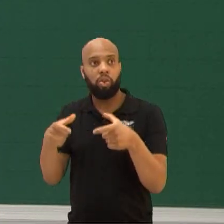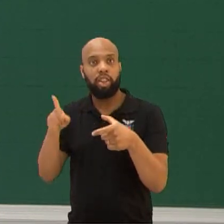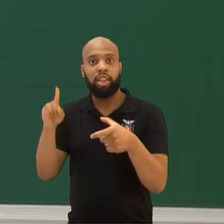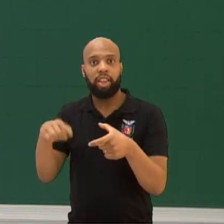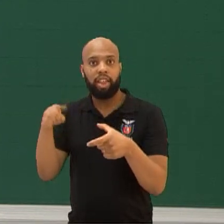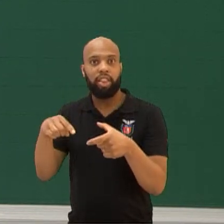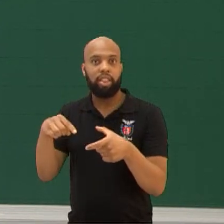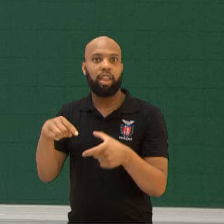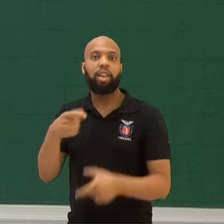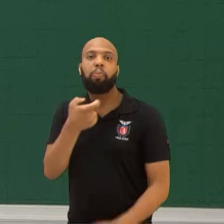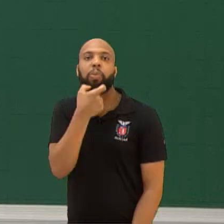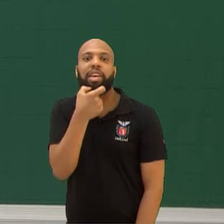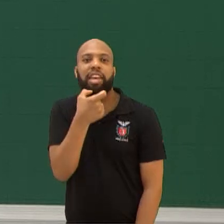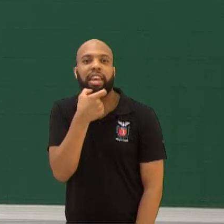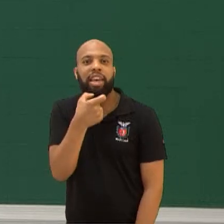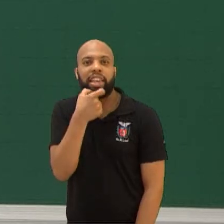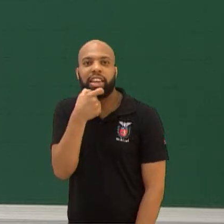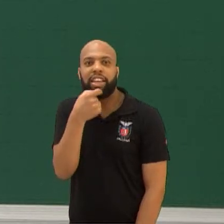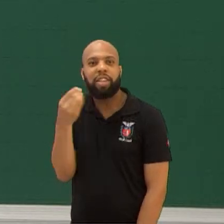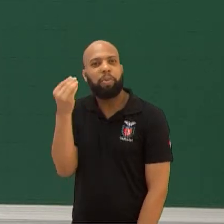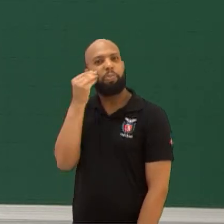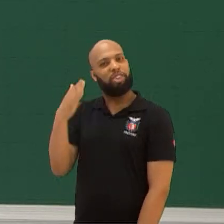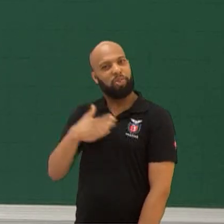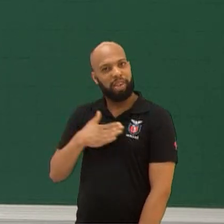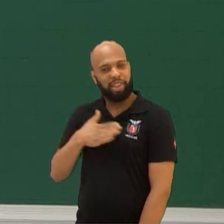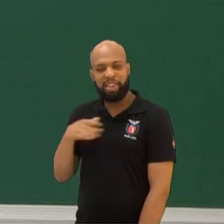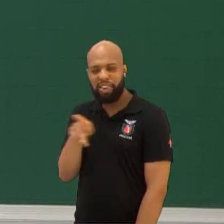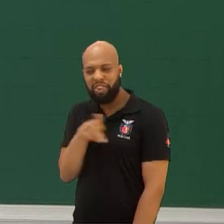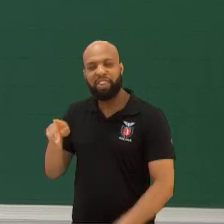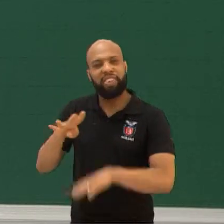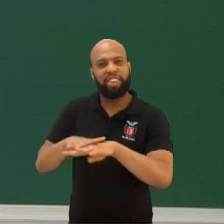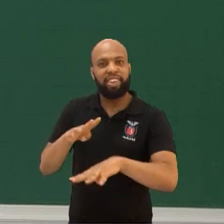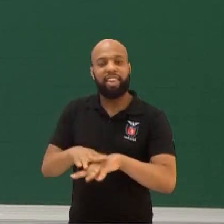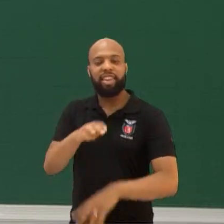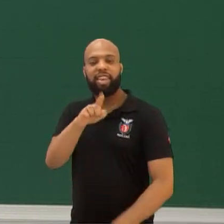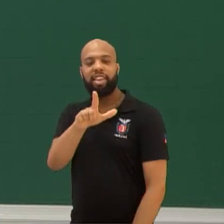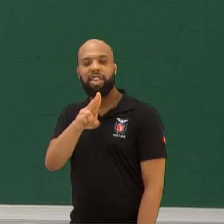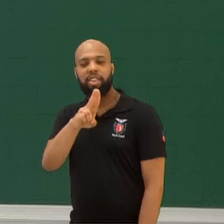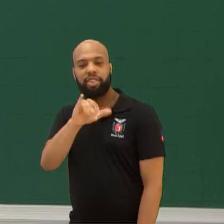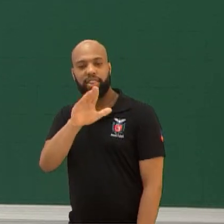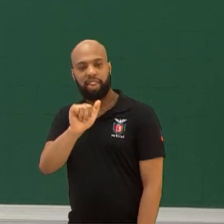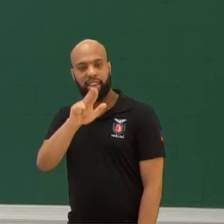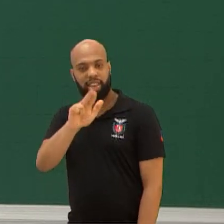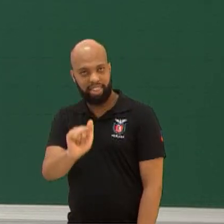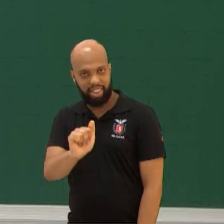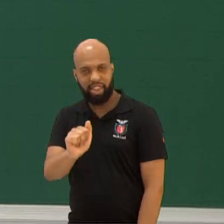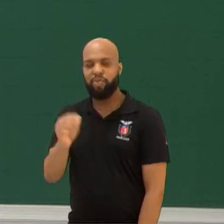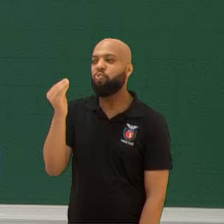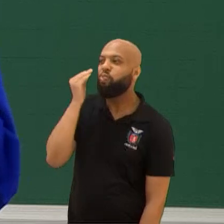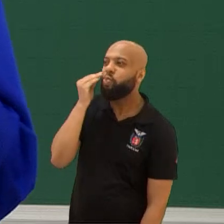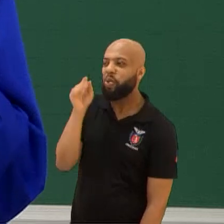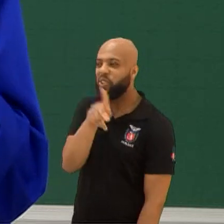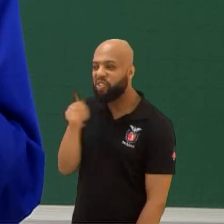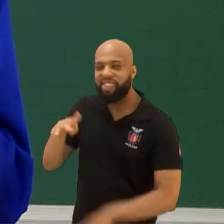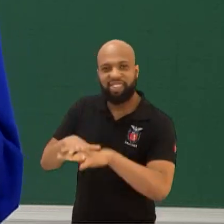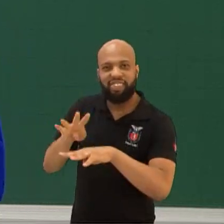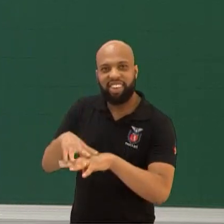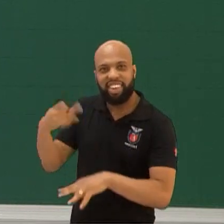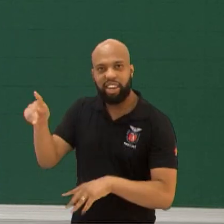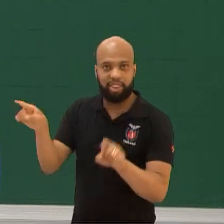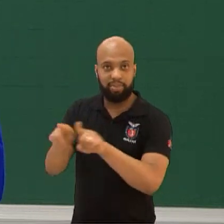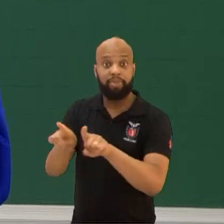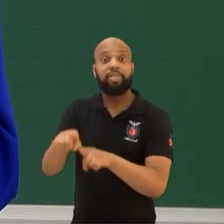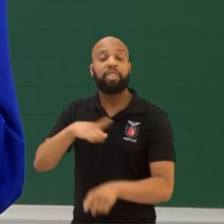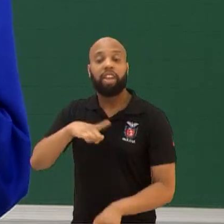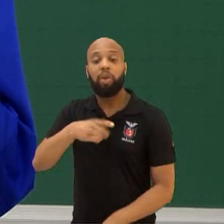de Apucarana. Manda um beijo para a minha professora de matemática, a Luciana Mesquita. Um beijo, professora Luciana. O